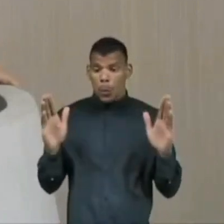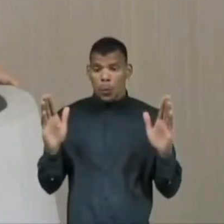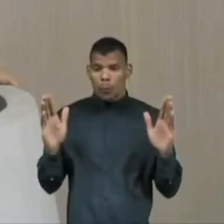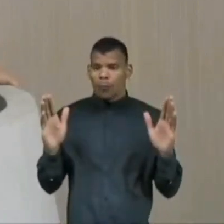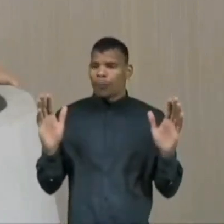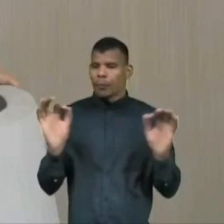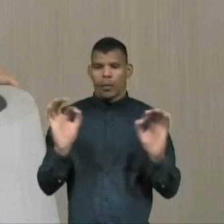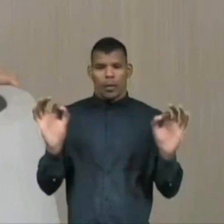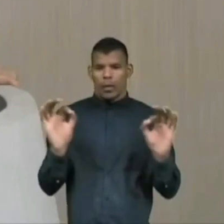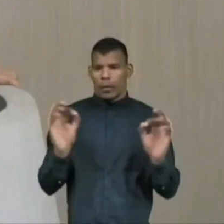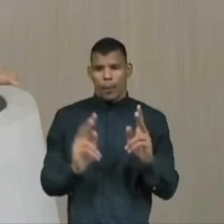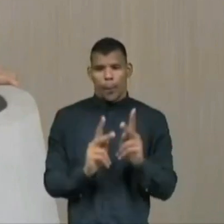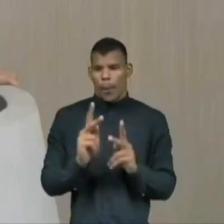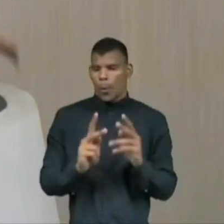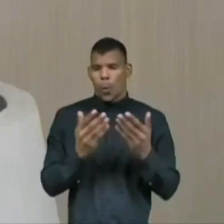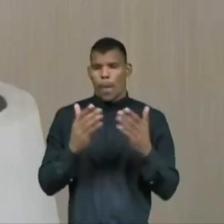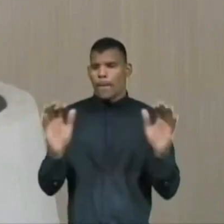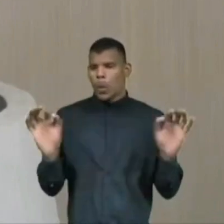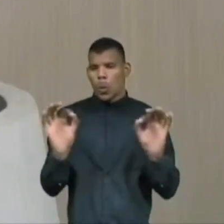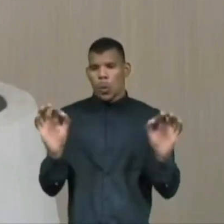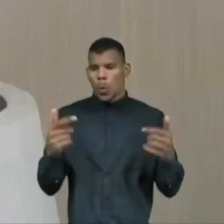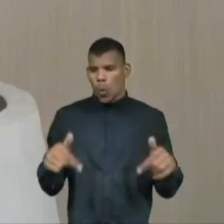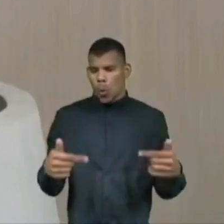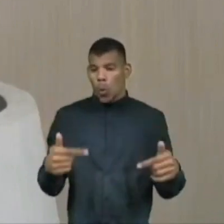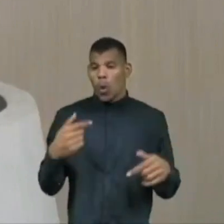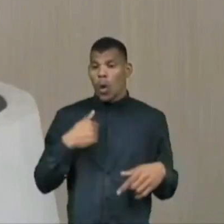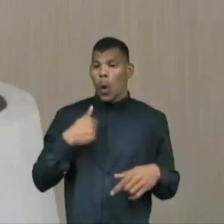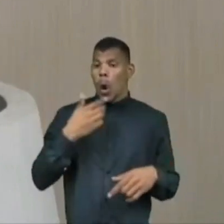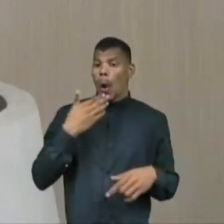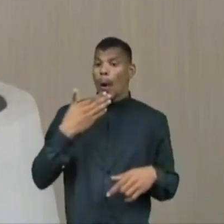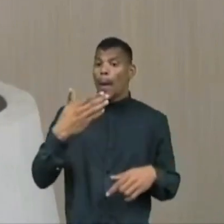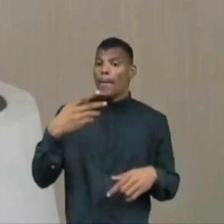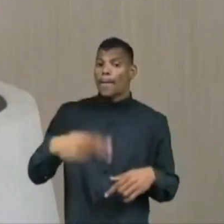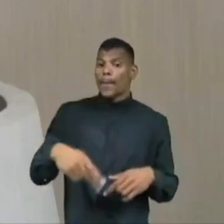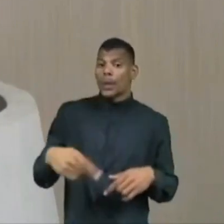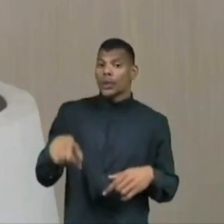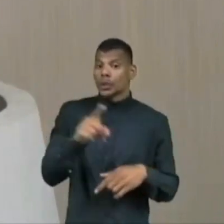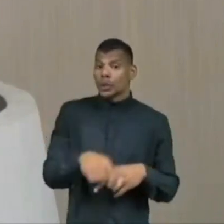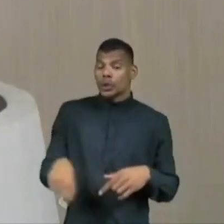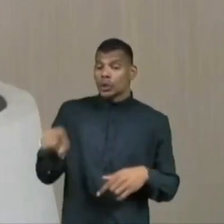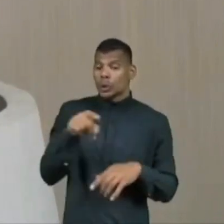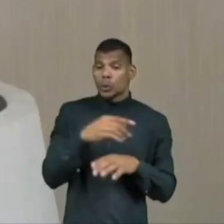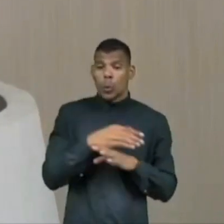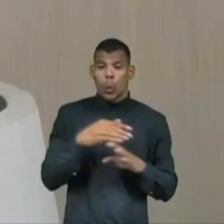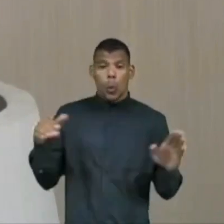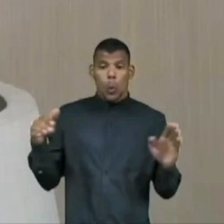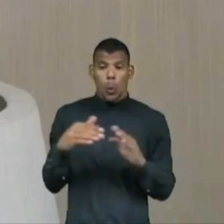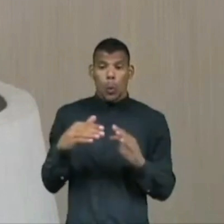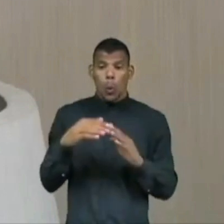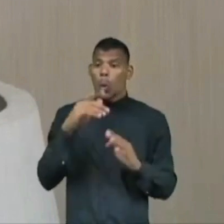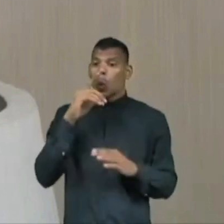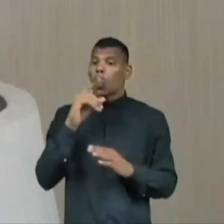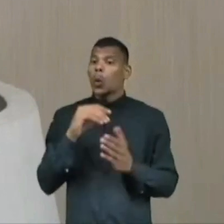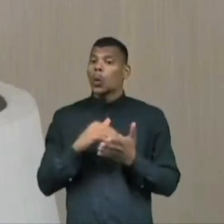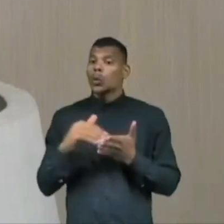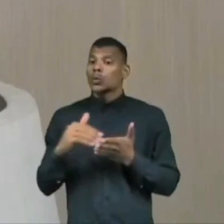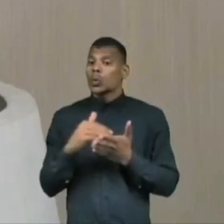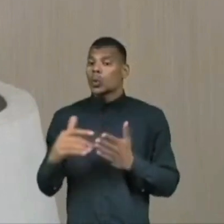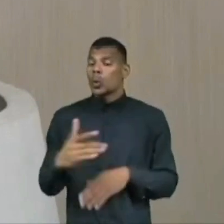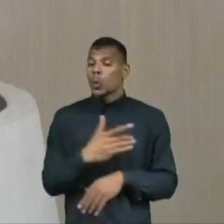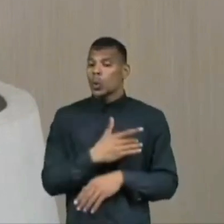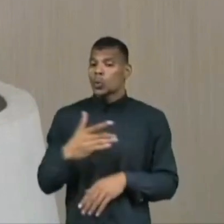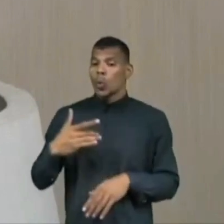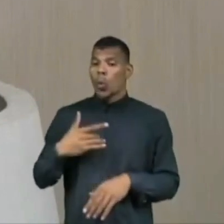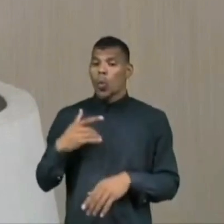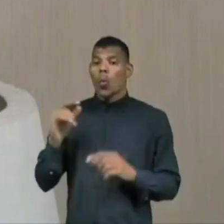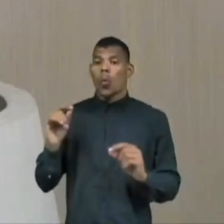a população, eu venho pedir aqui encarecidamente à senhora secretária de Saúde